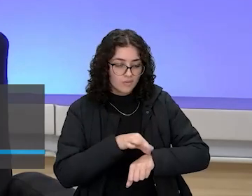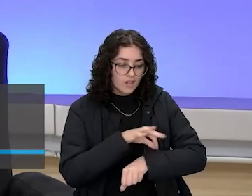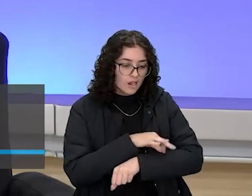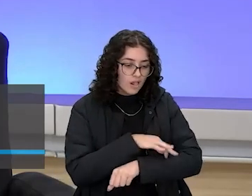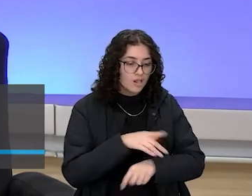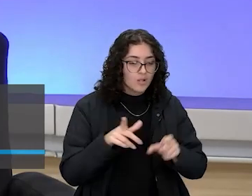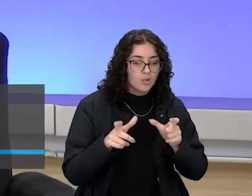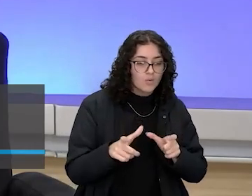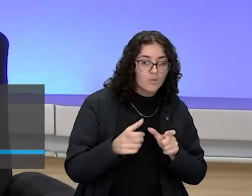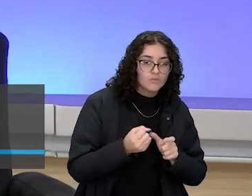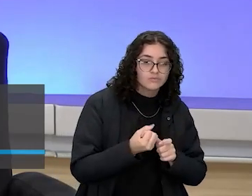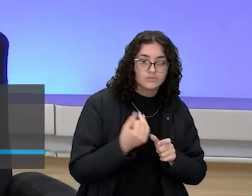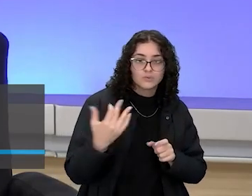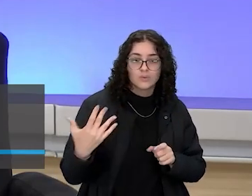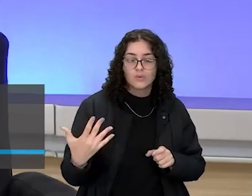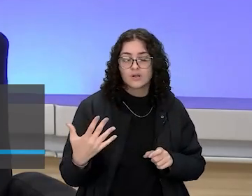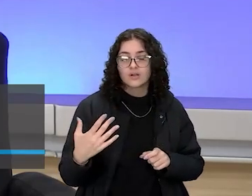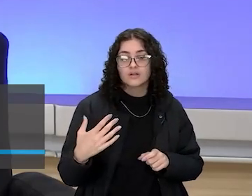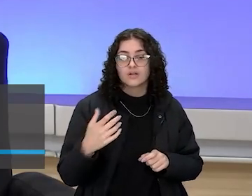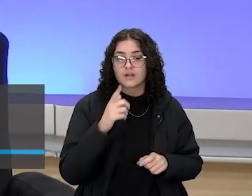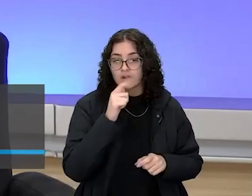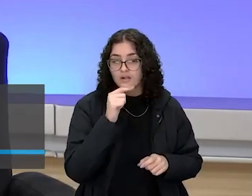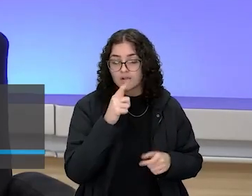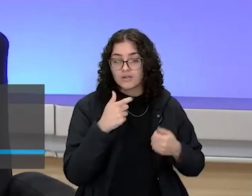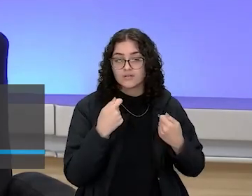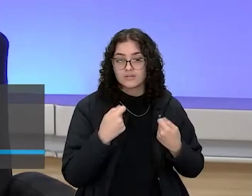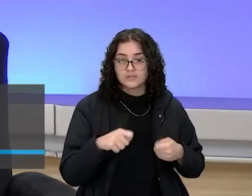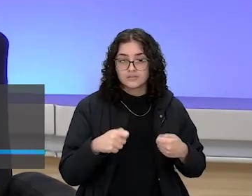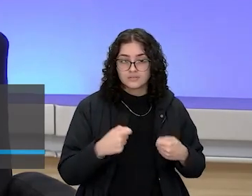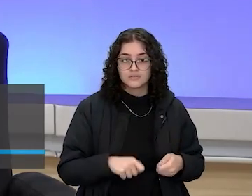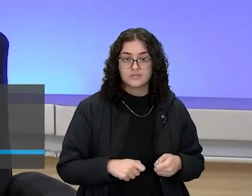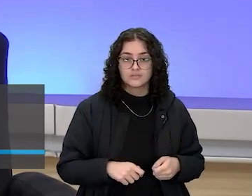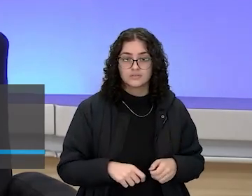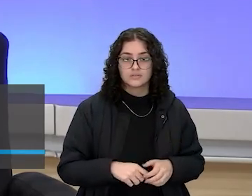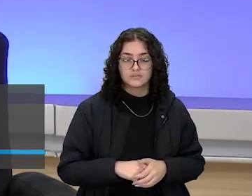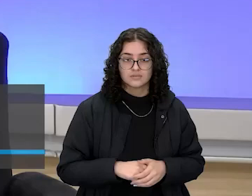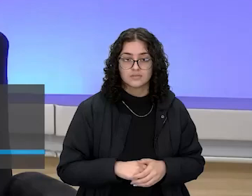região, quantidade de água que se deve